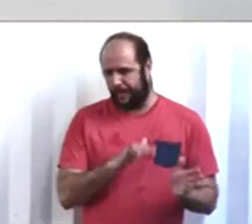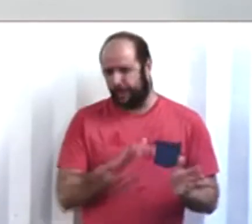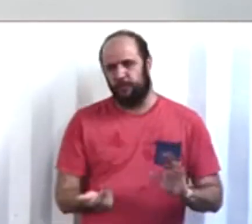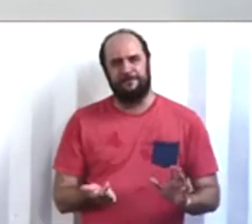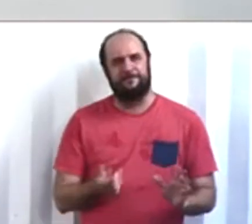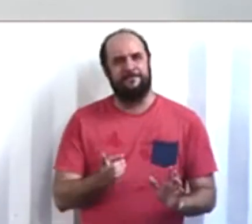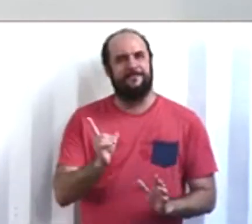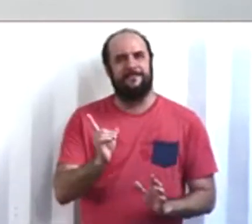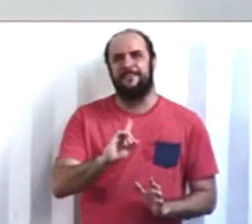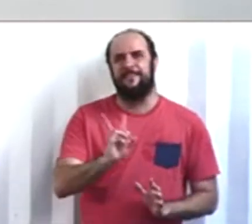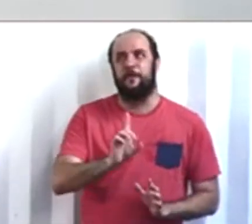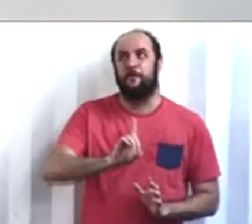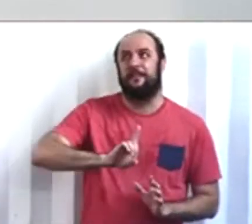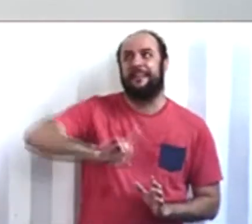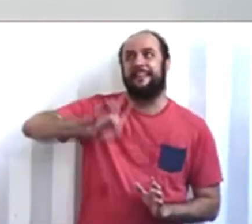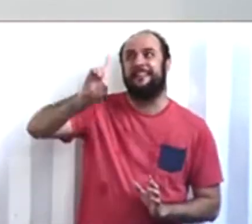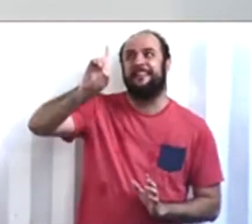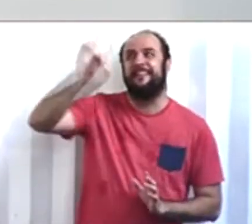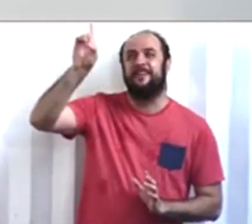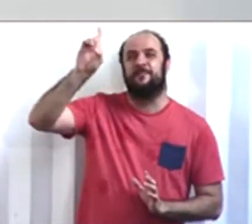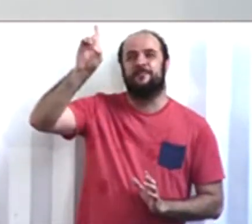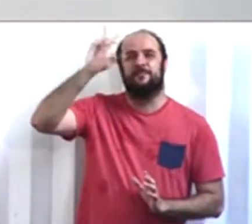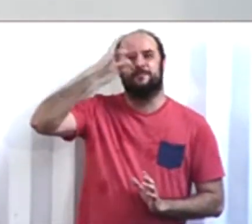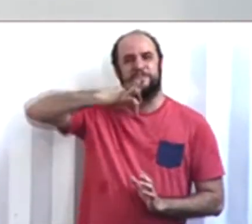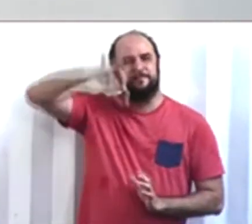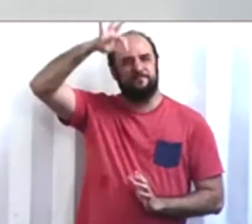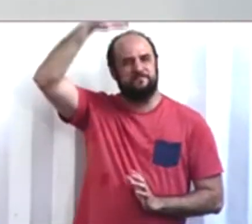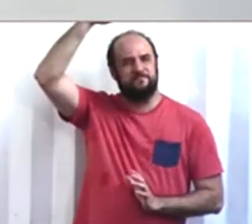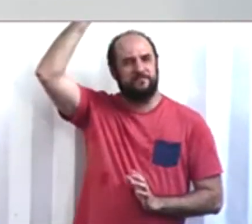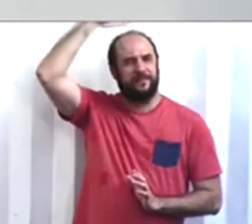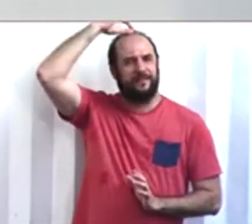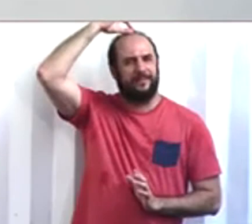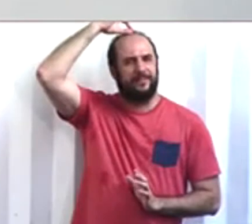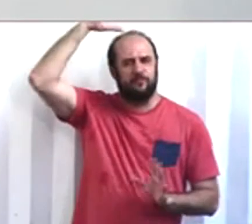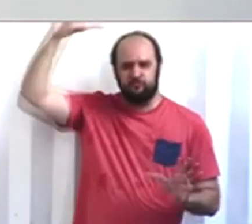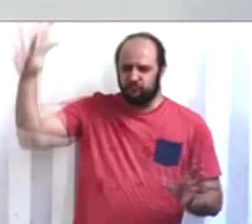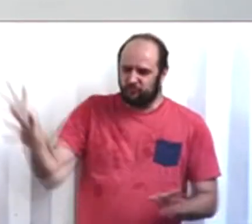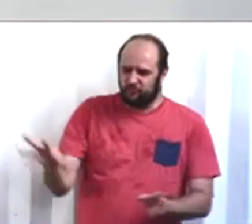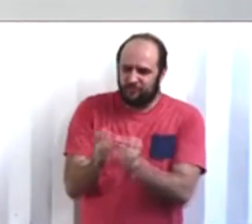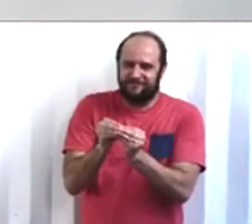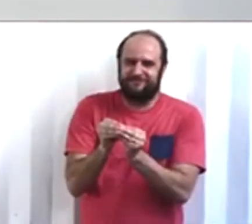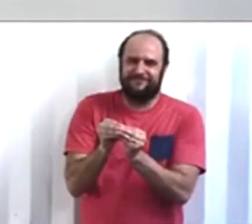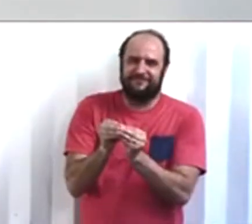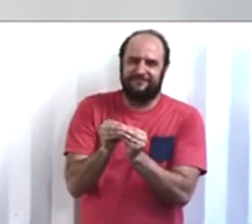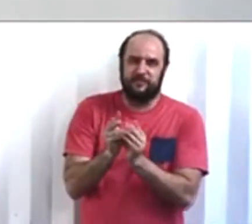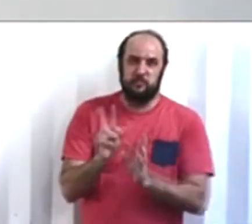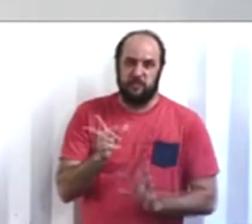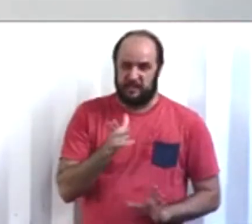foi o Pai, o Filho e o Espírito. Não foi a quantidade, se